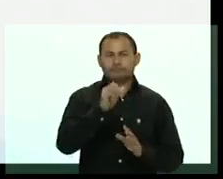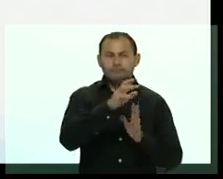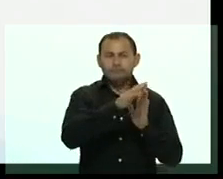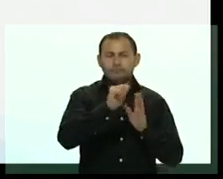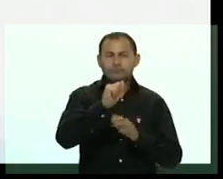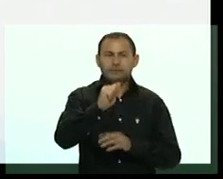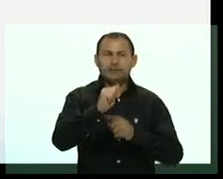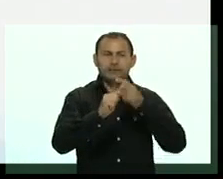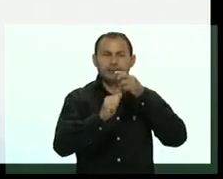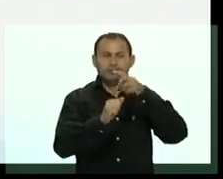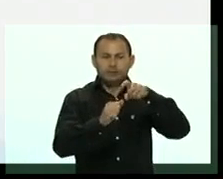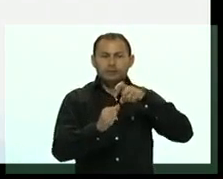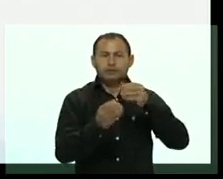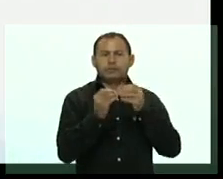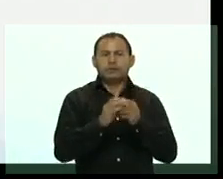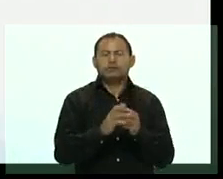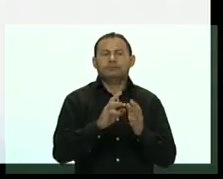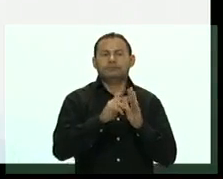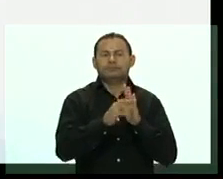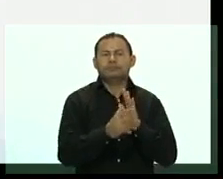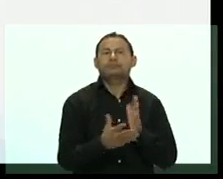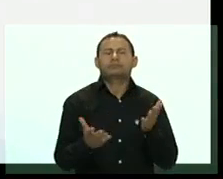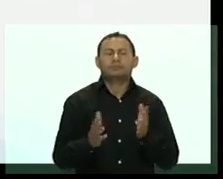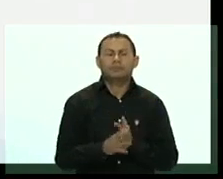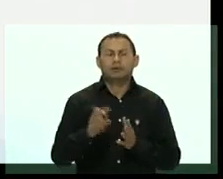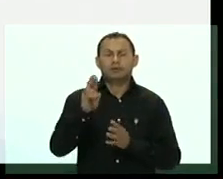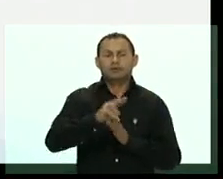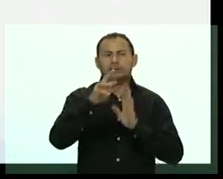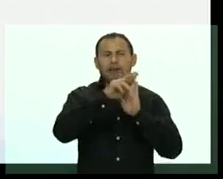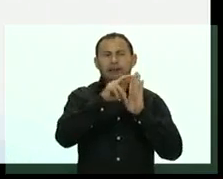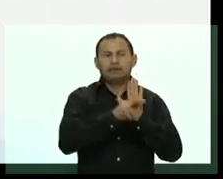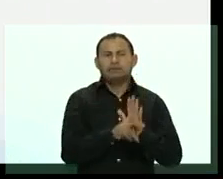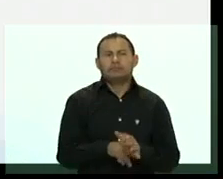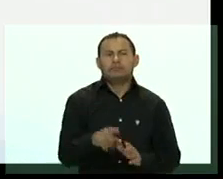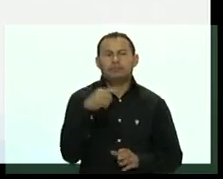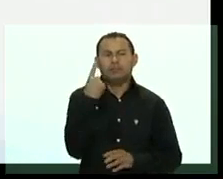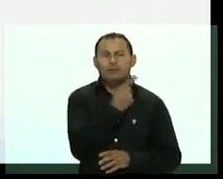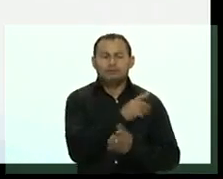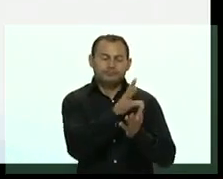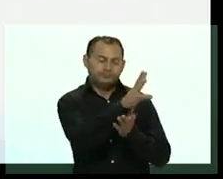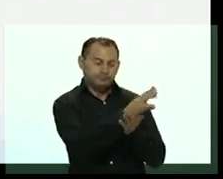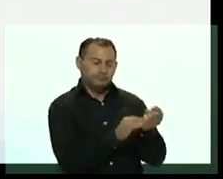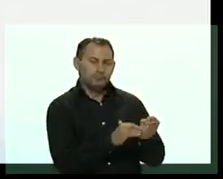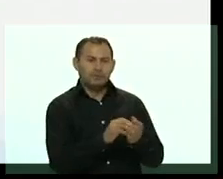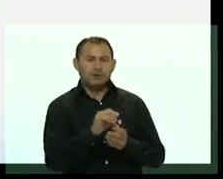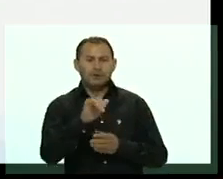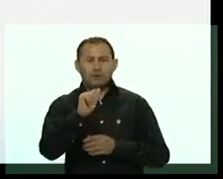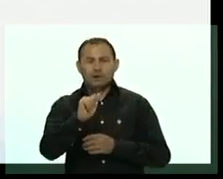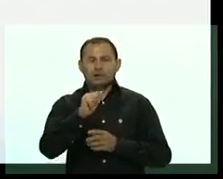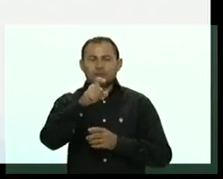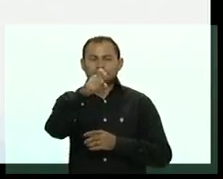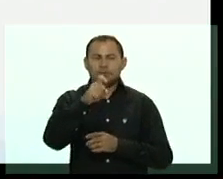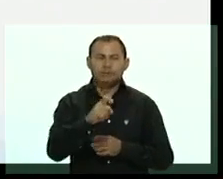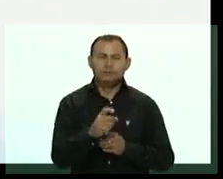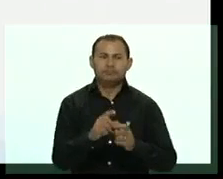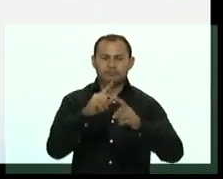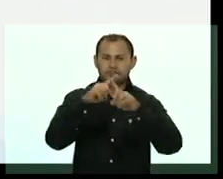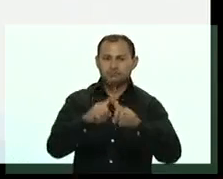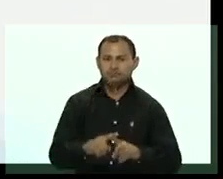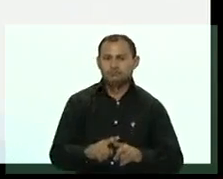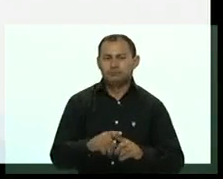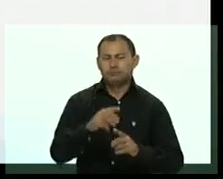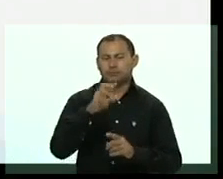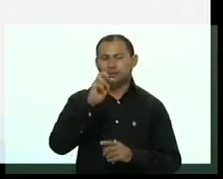elevado a x, como que vai ser essa derivada? Aplicando a regra. Então, a gente copia o a elevado a x e multiplica